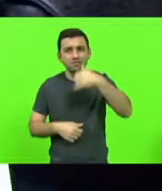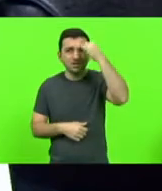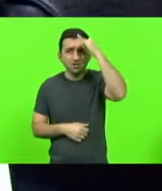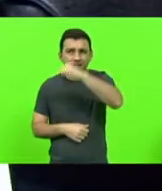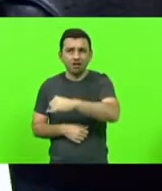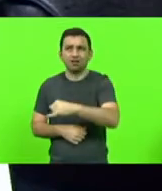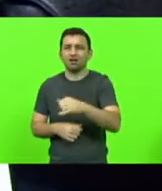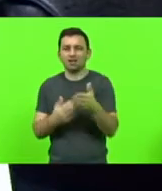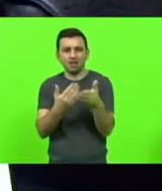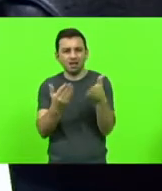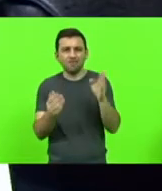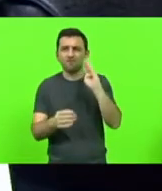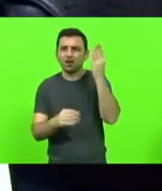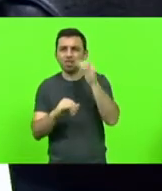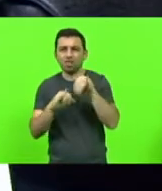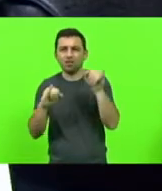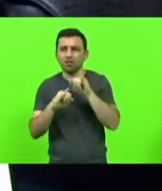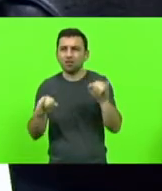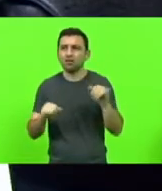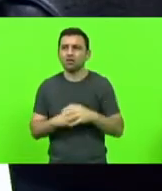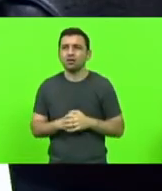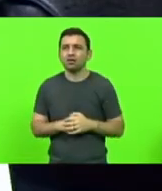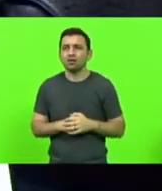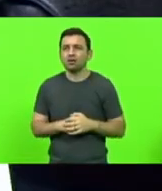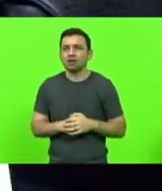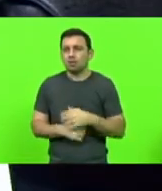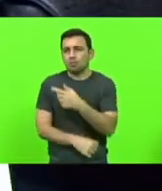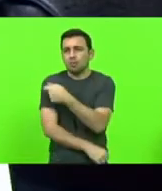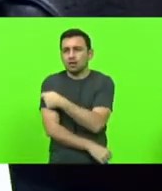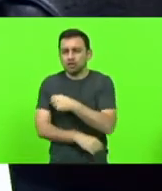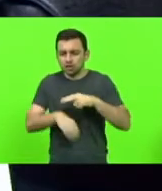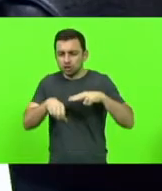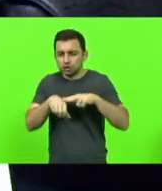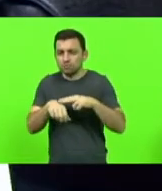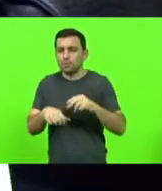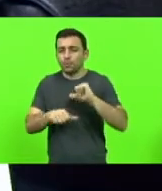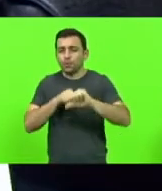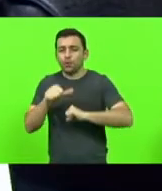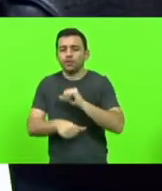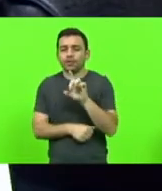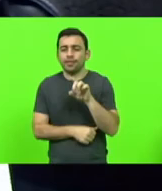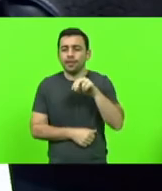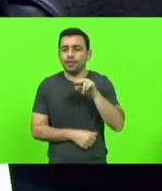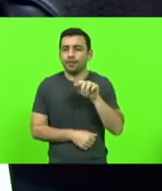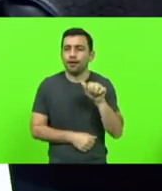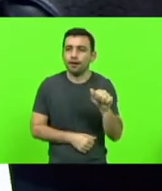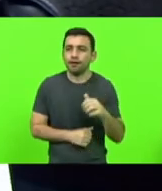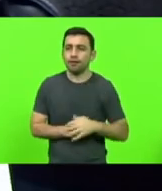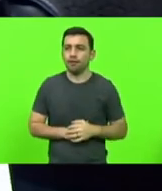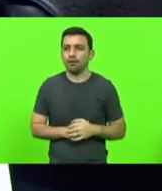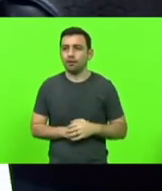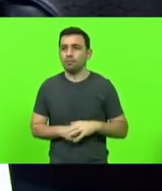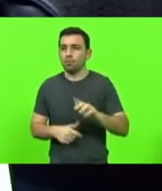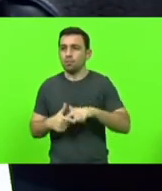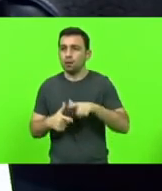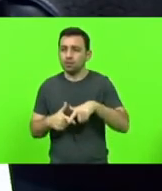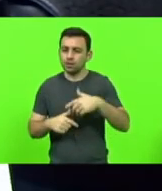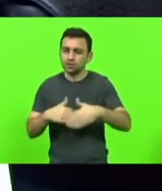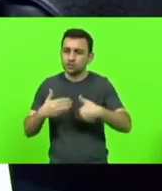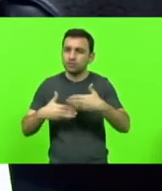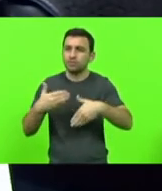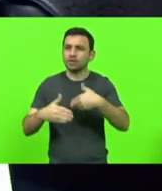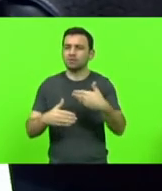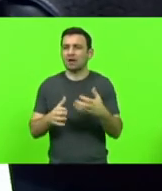fim da pandemia vacina não tem chip não altera DNA não provoca desenvolvimento de